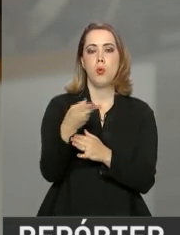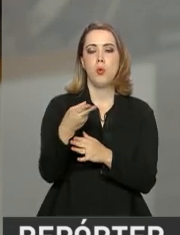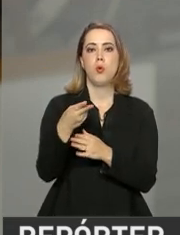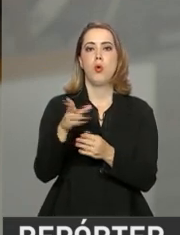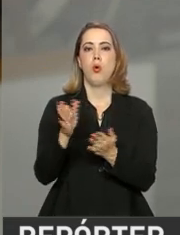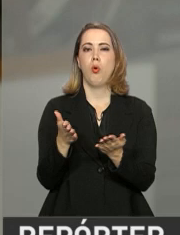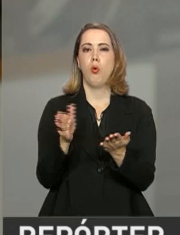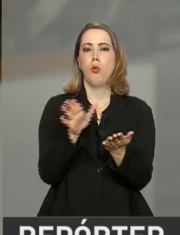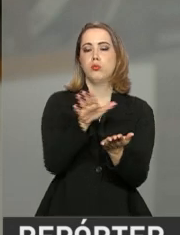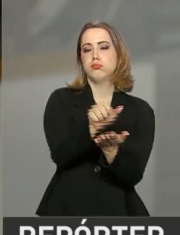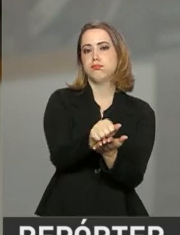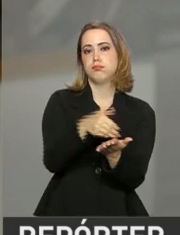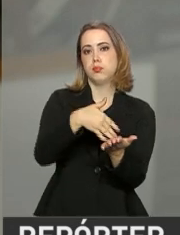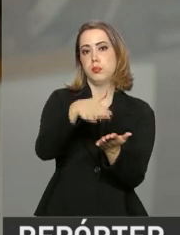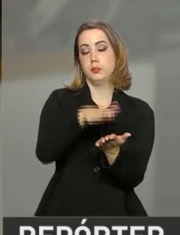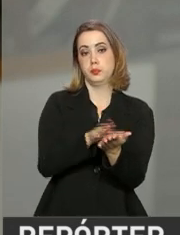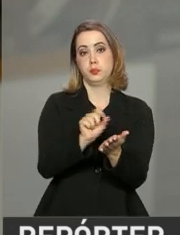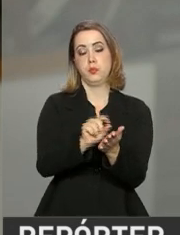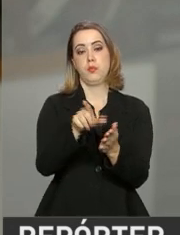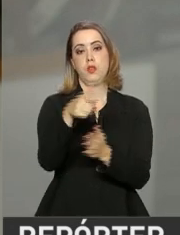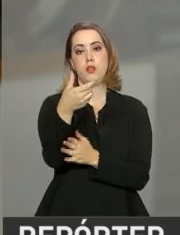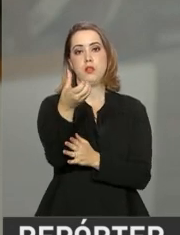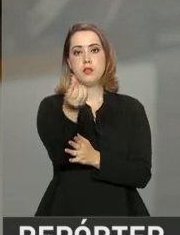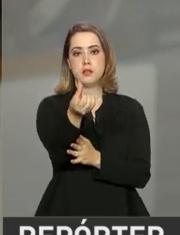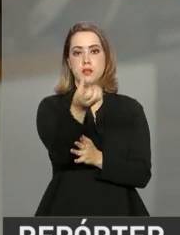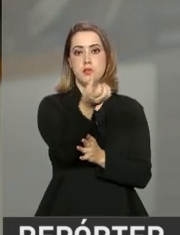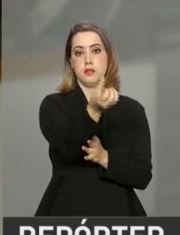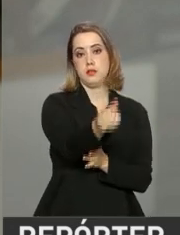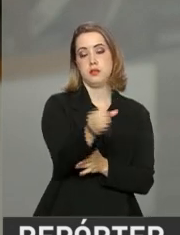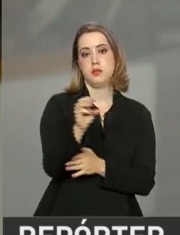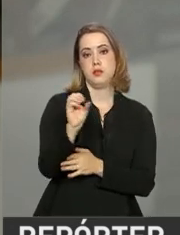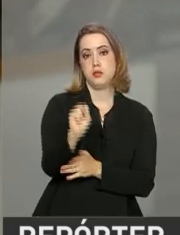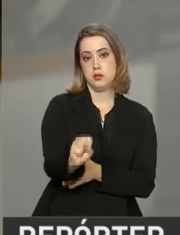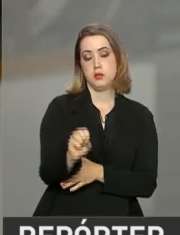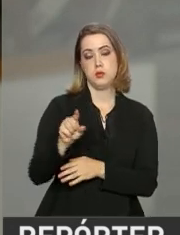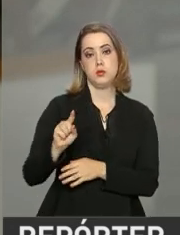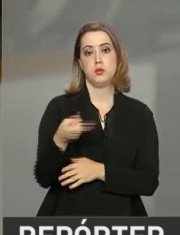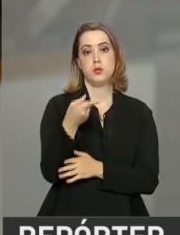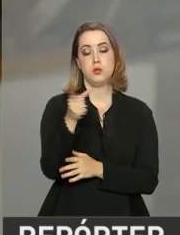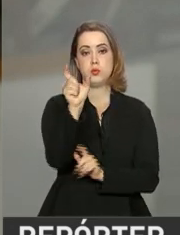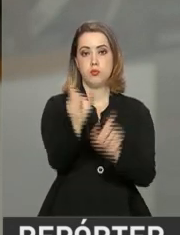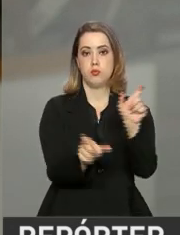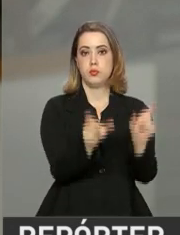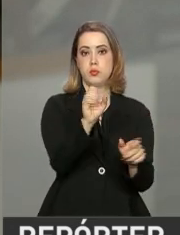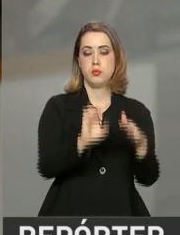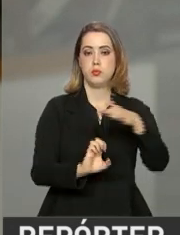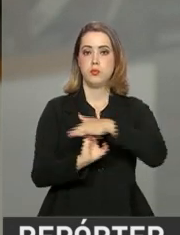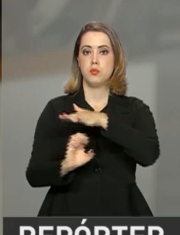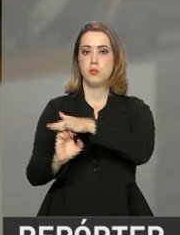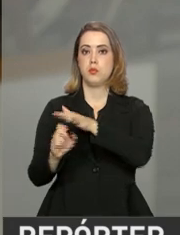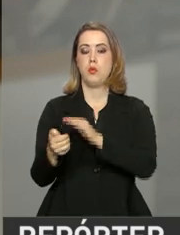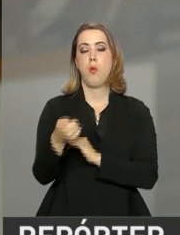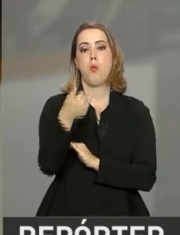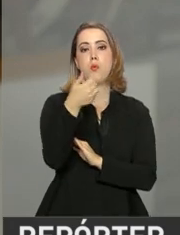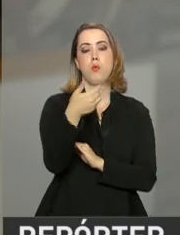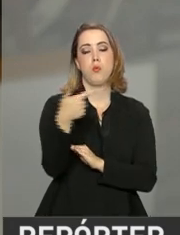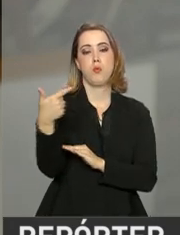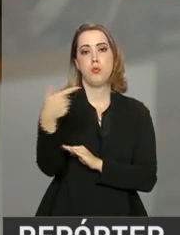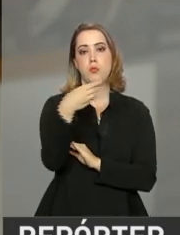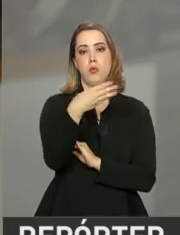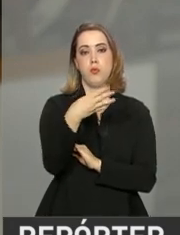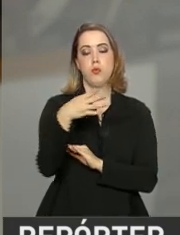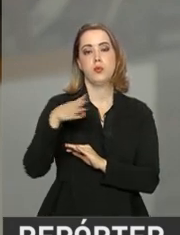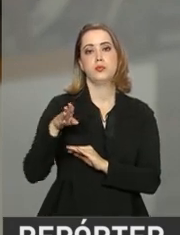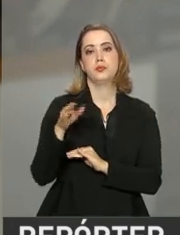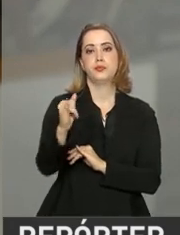notificados mais de 668 mil devedores cujas dívidas totalizam quase 24